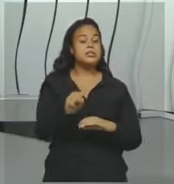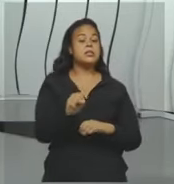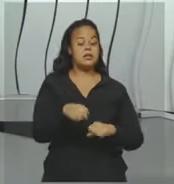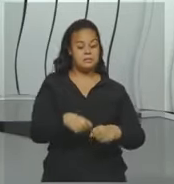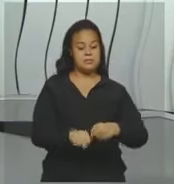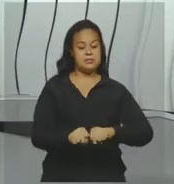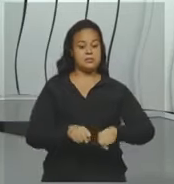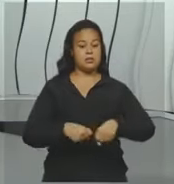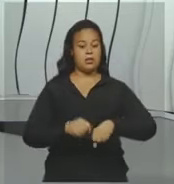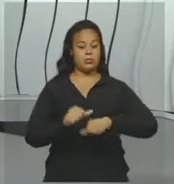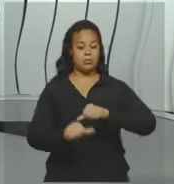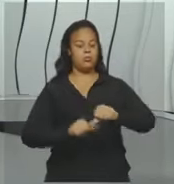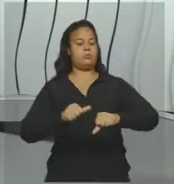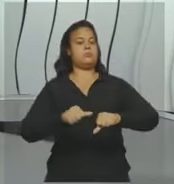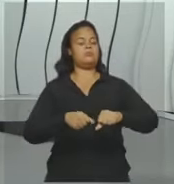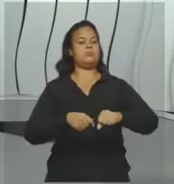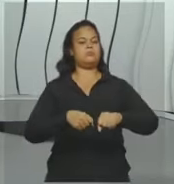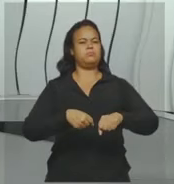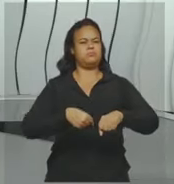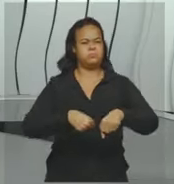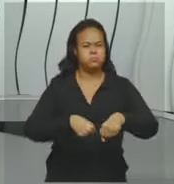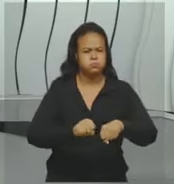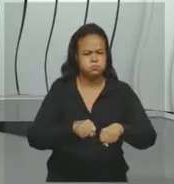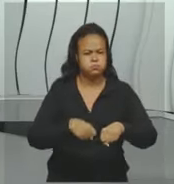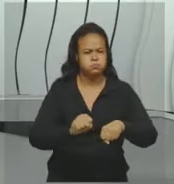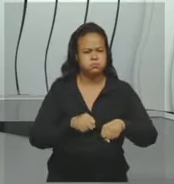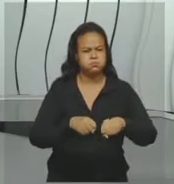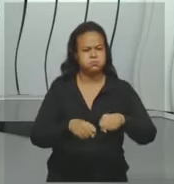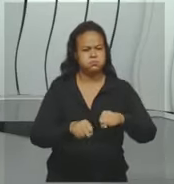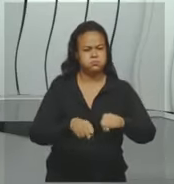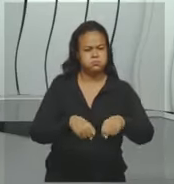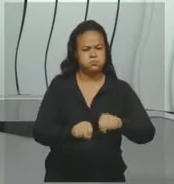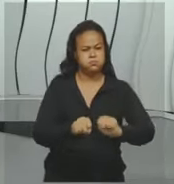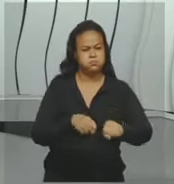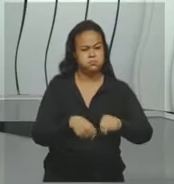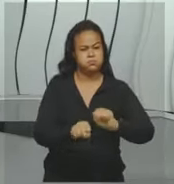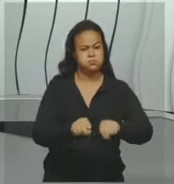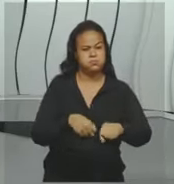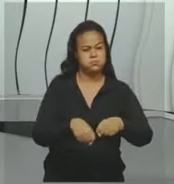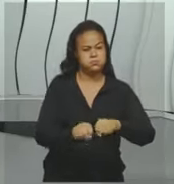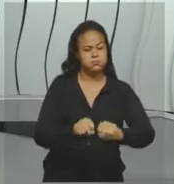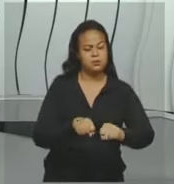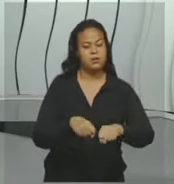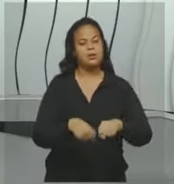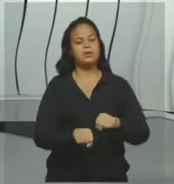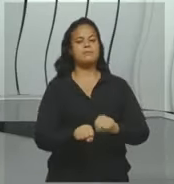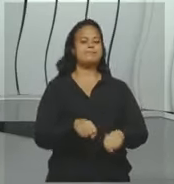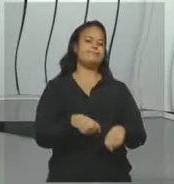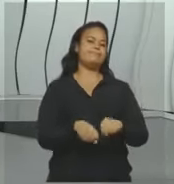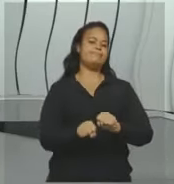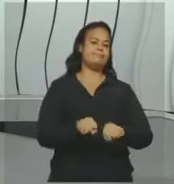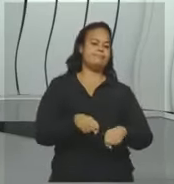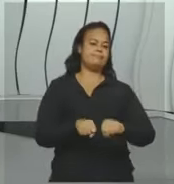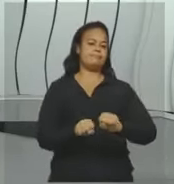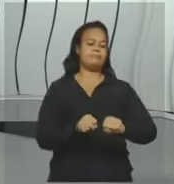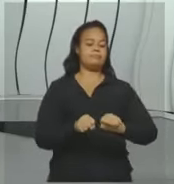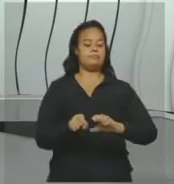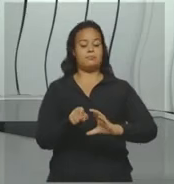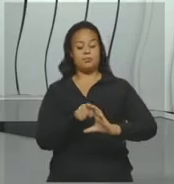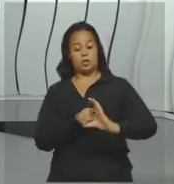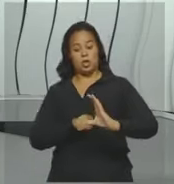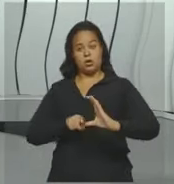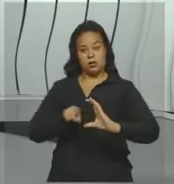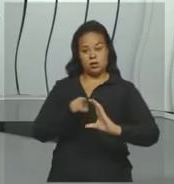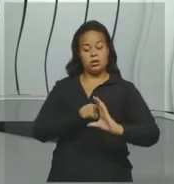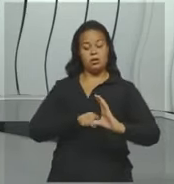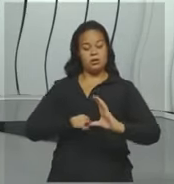faz aquela bicicleta ficar mais leve ou mais pesada é essa relação. Se você está pedalando numa coroa, né, muitos chamam aquilo de